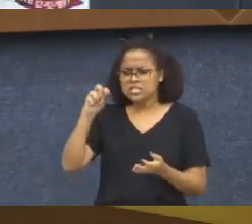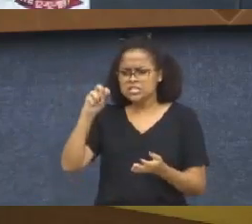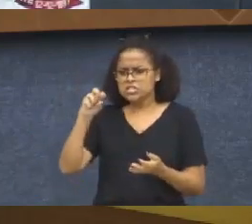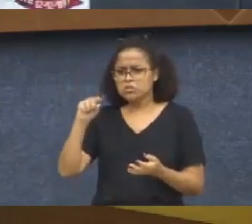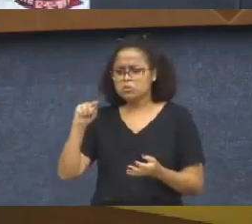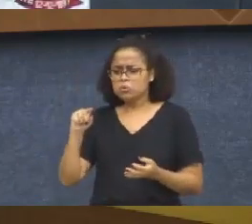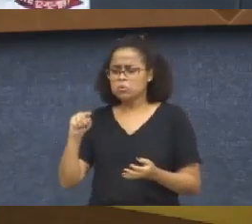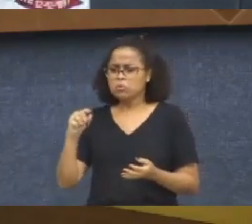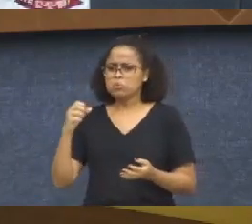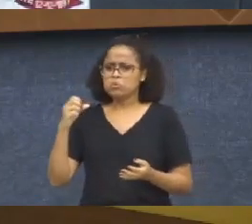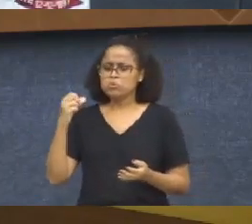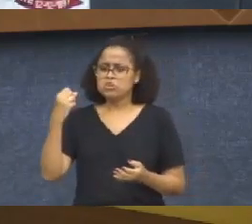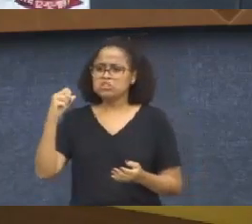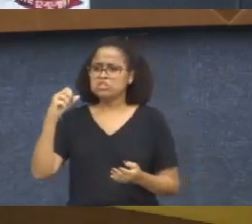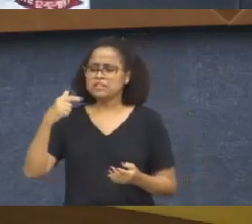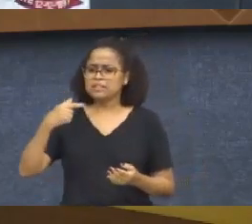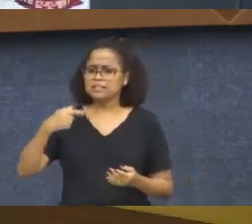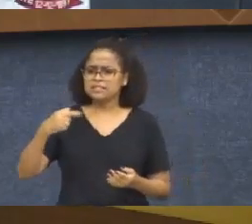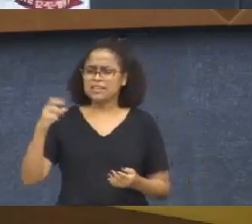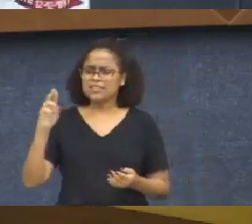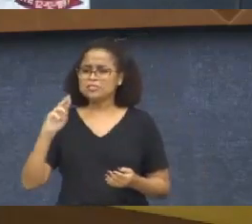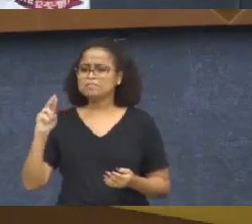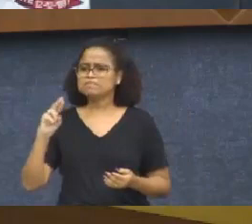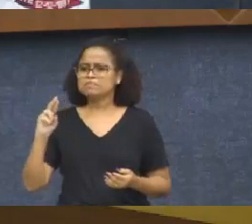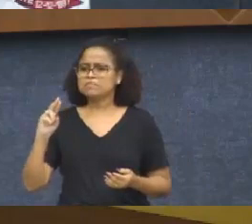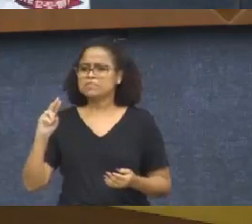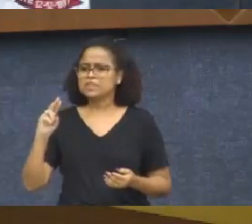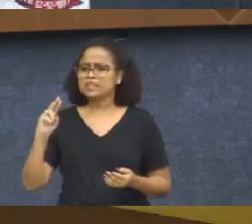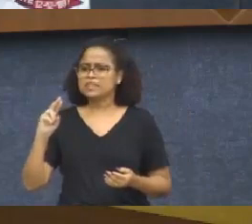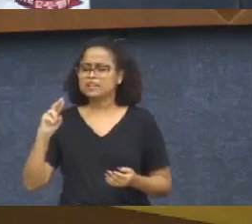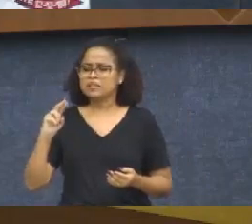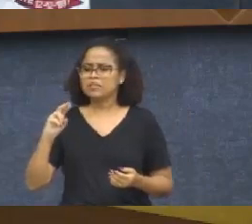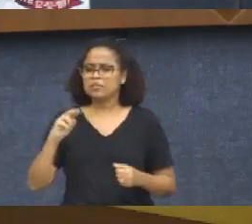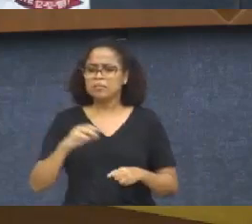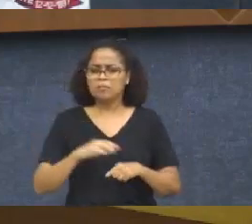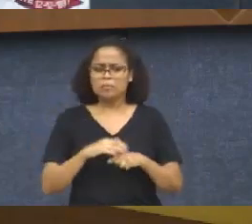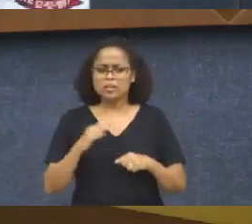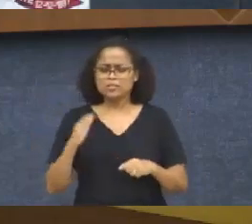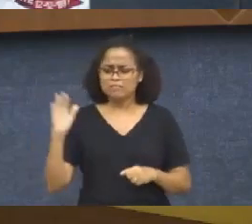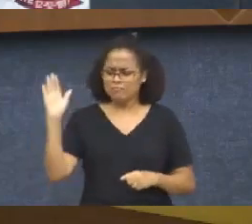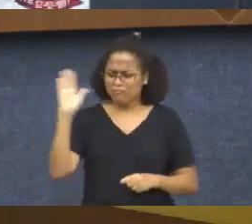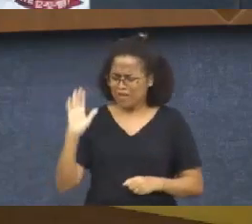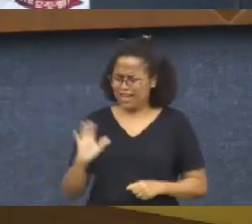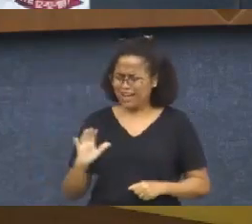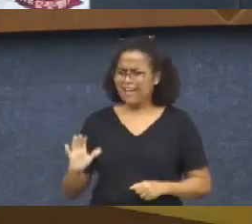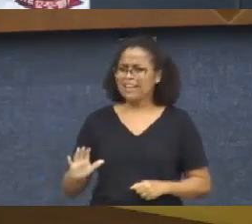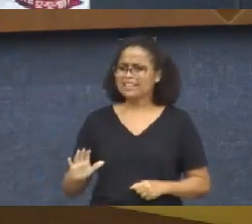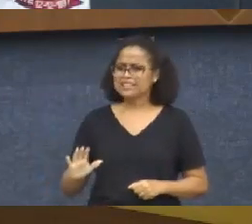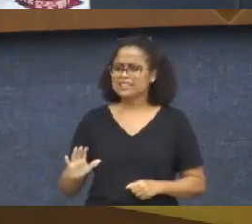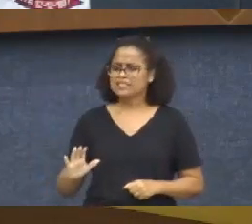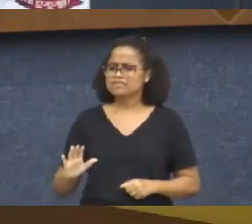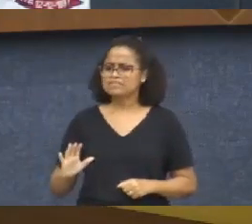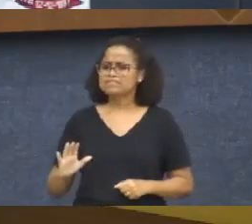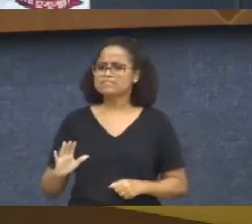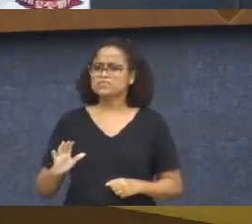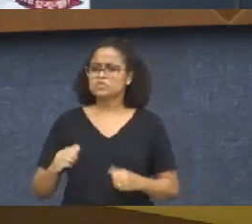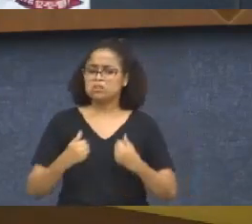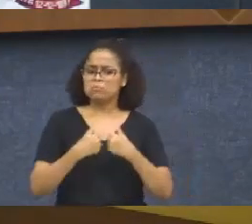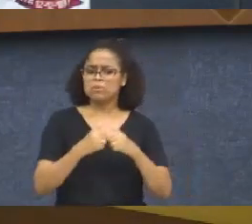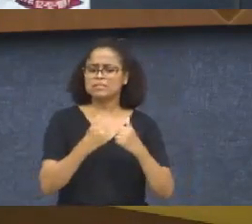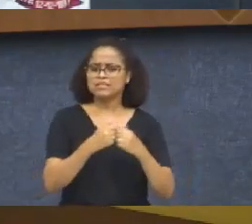mais barato do que a passagem de ônibus, que hoje está R$ 6,00. Uma corrida mínima com